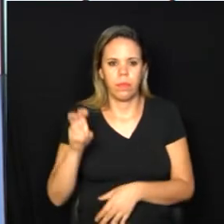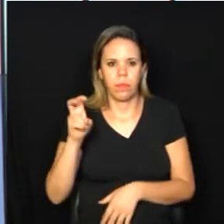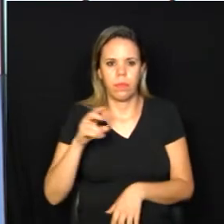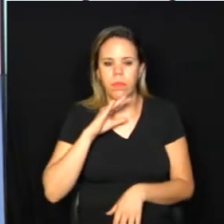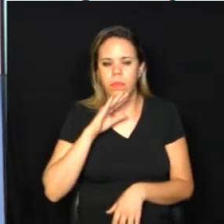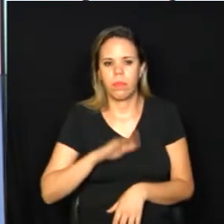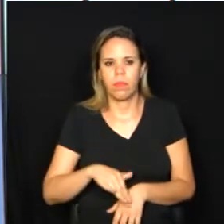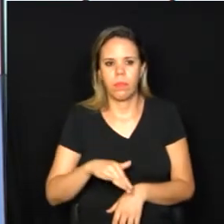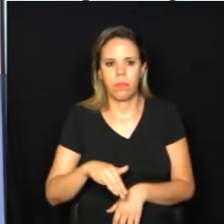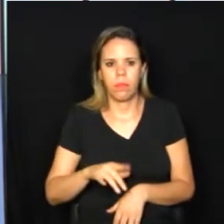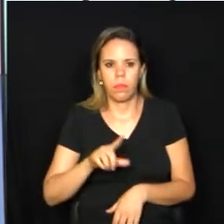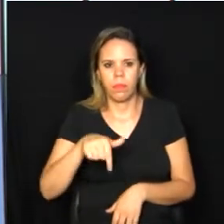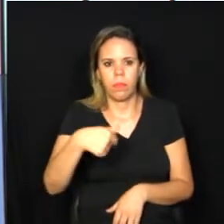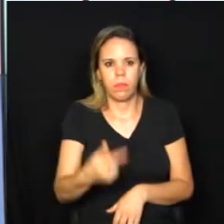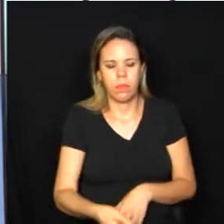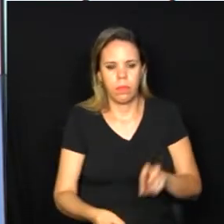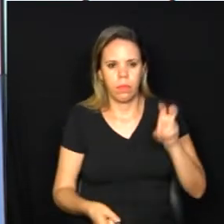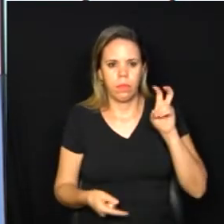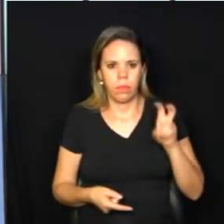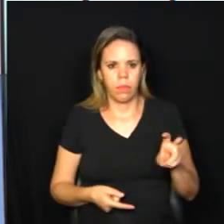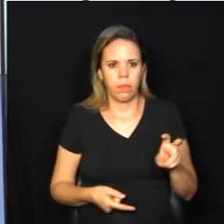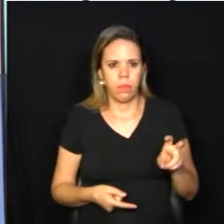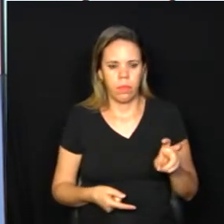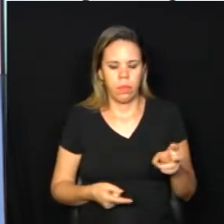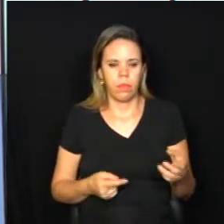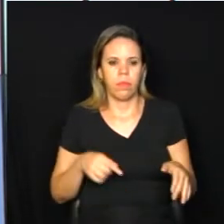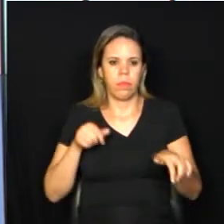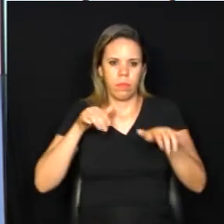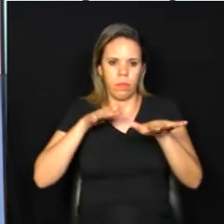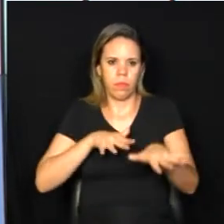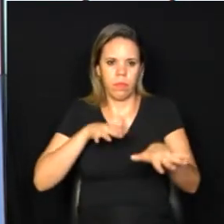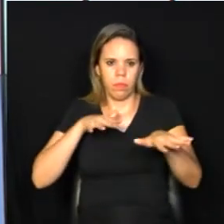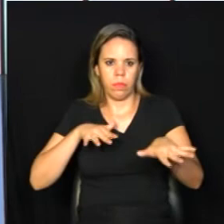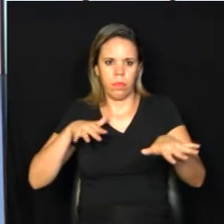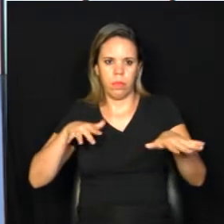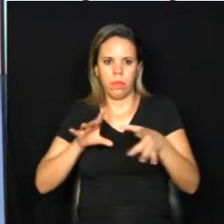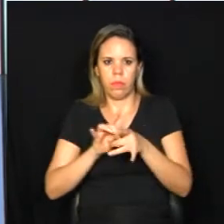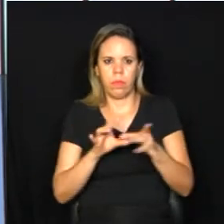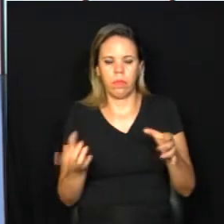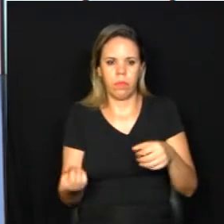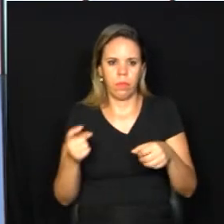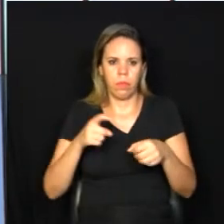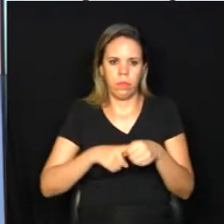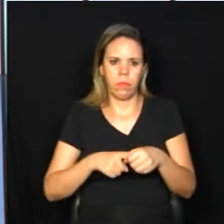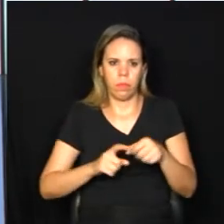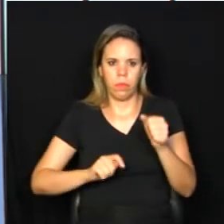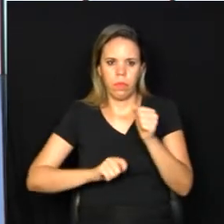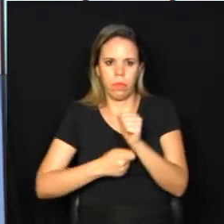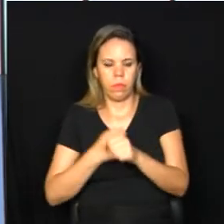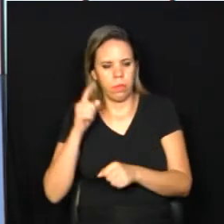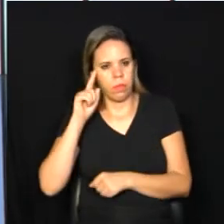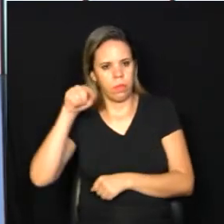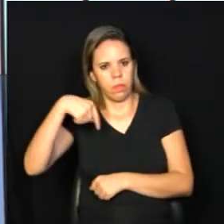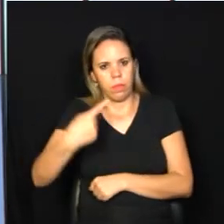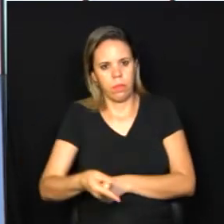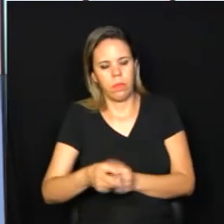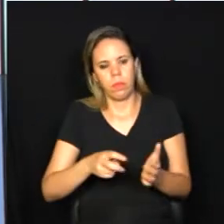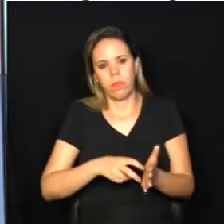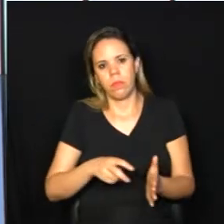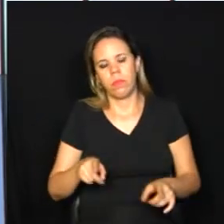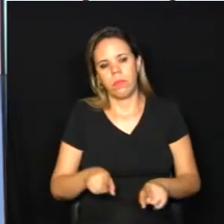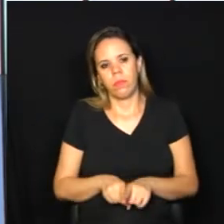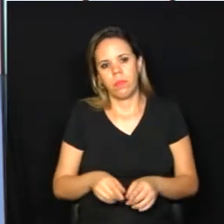da tarde e após as 5, o tráfego é liberado, voltando a ser bloqueado no dia seguinte.